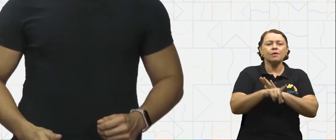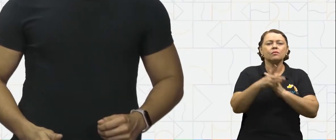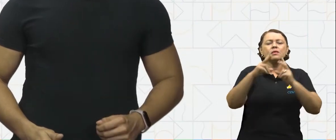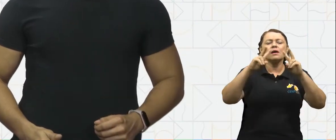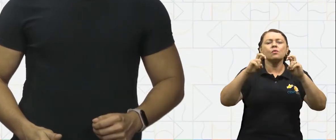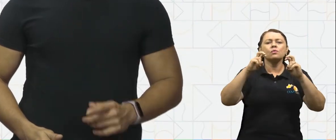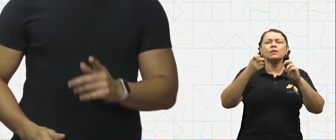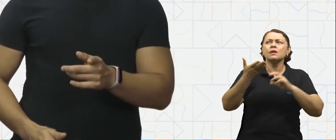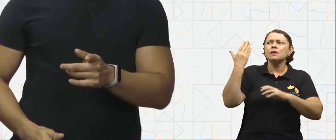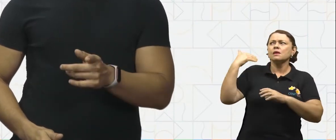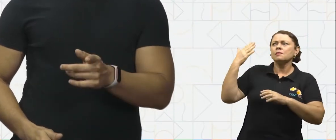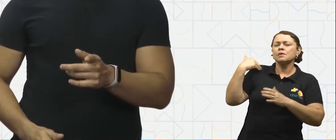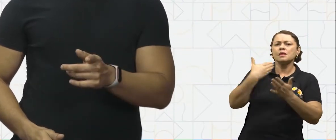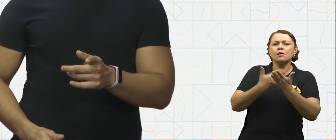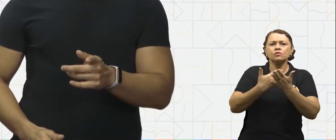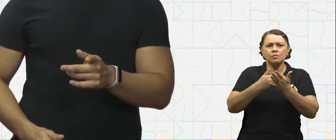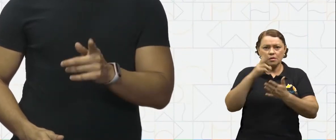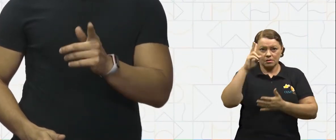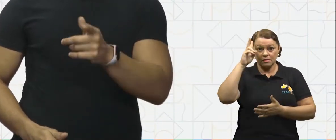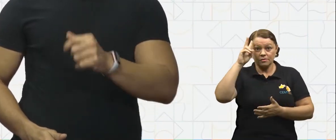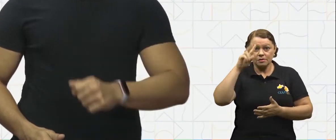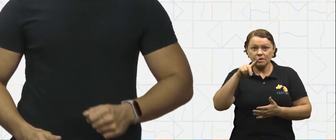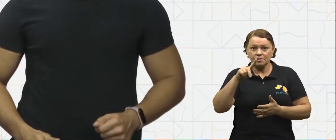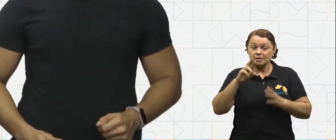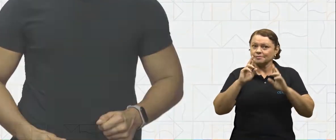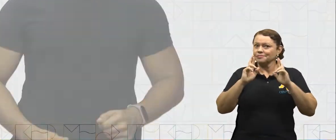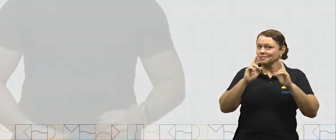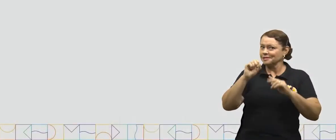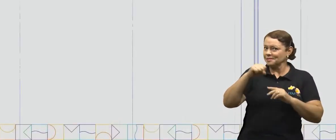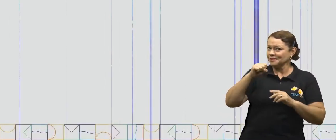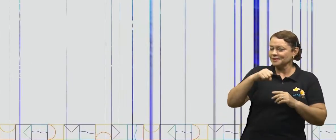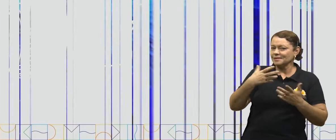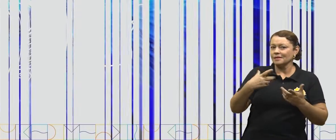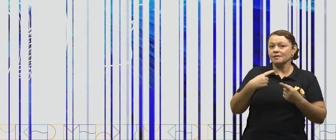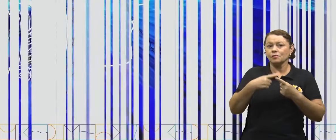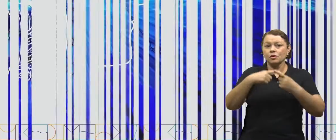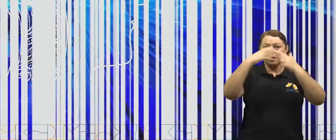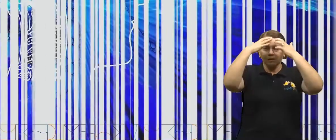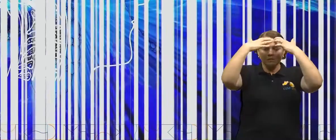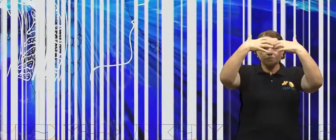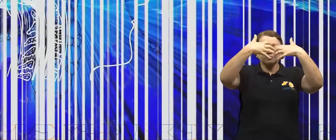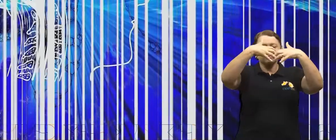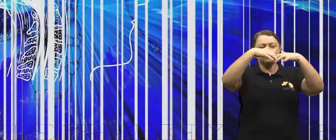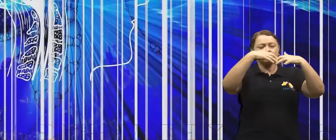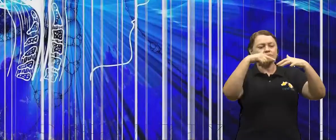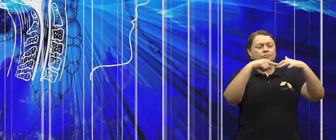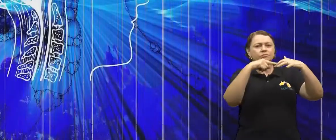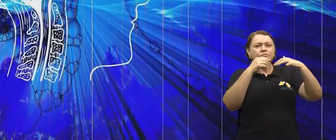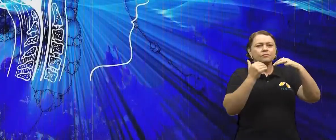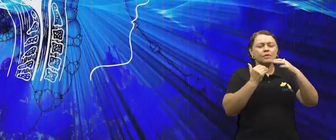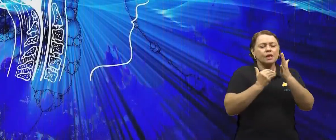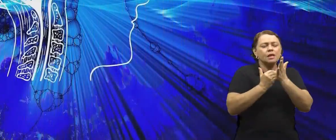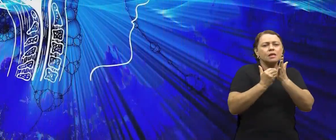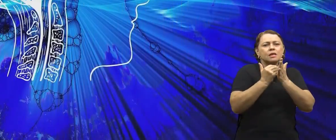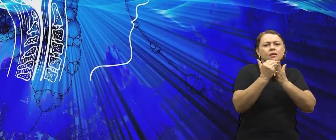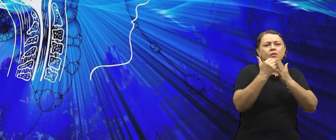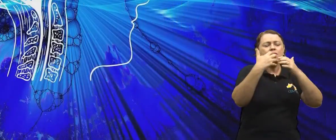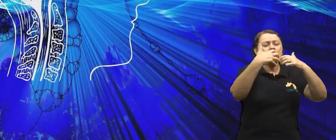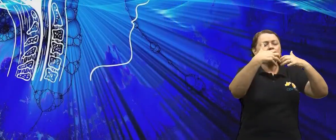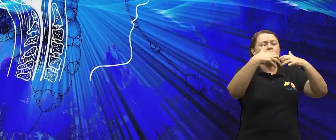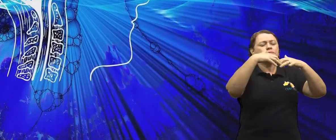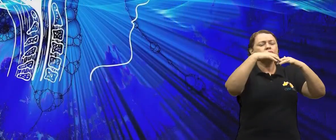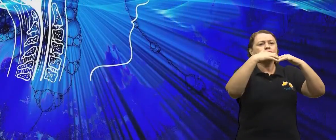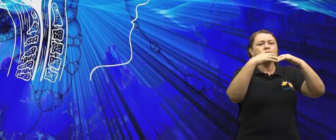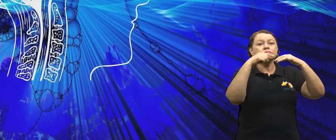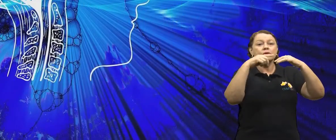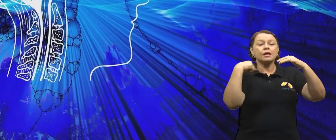na última aula, você lembra? Espero que sim, hein? O nosso cérebro começa a processar e nós lembramos de